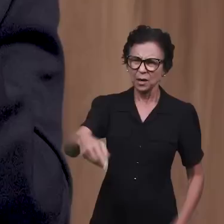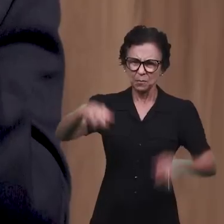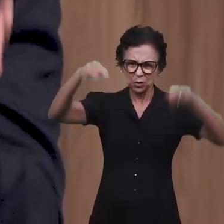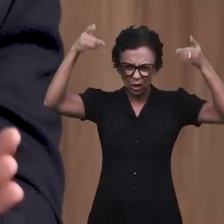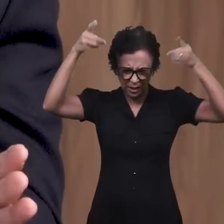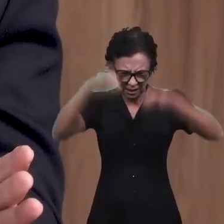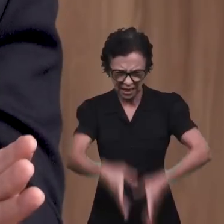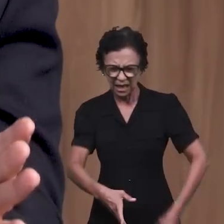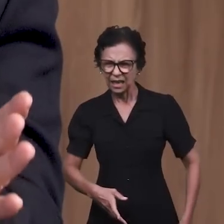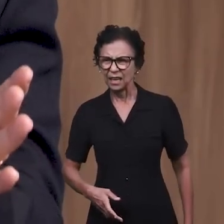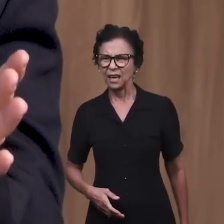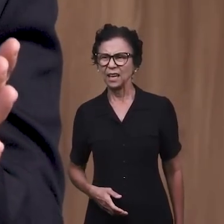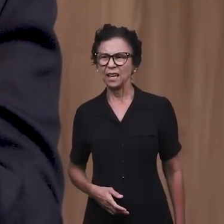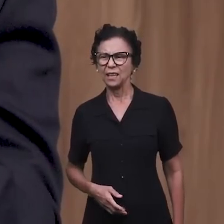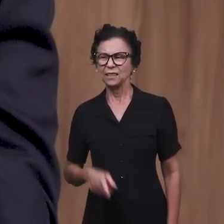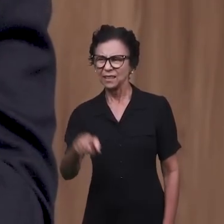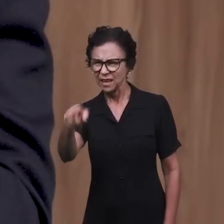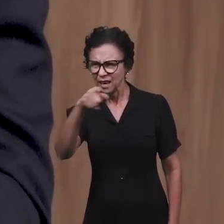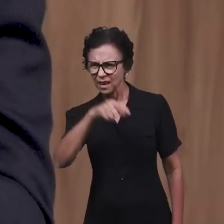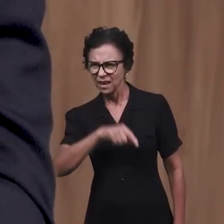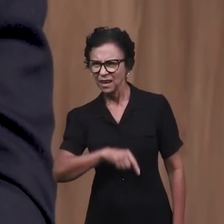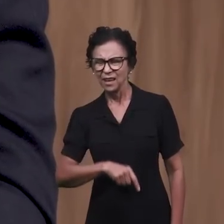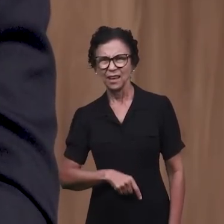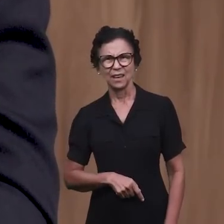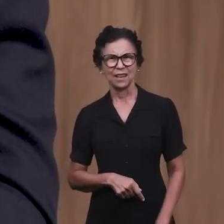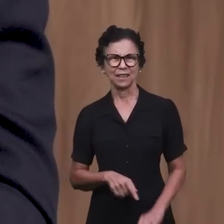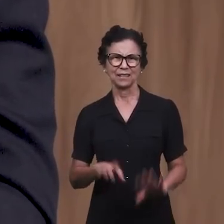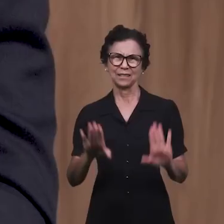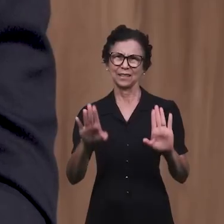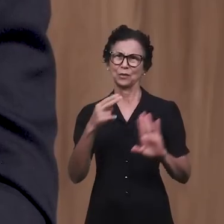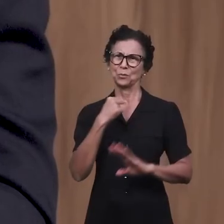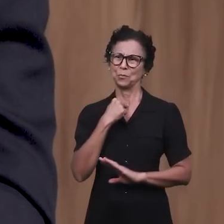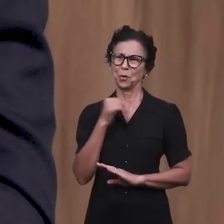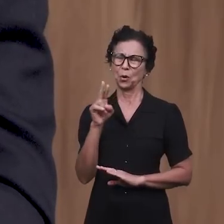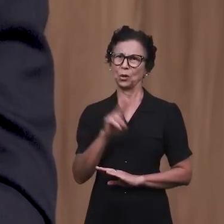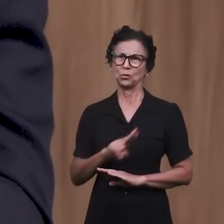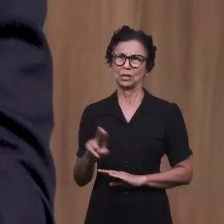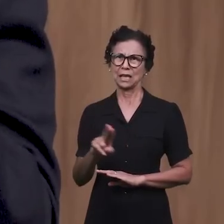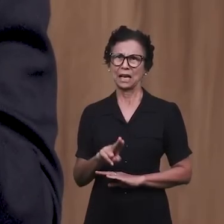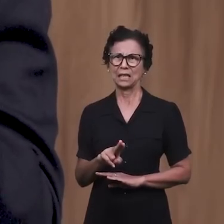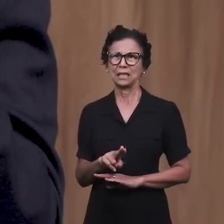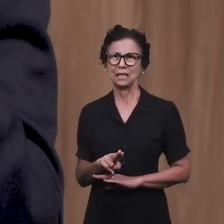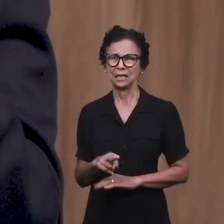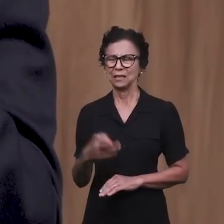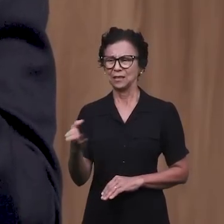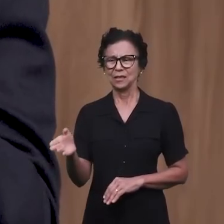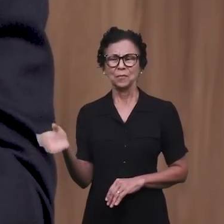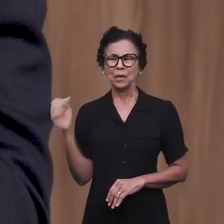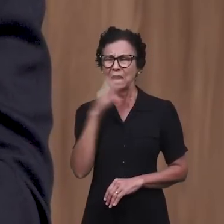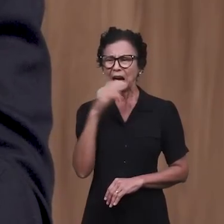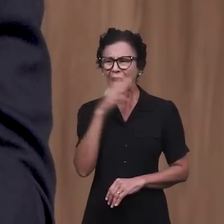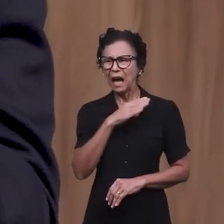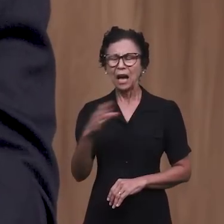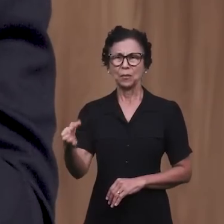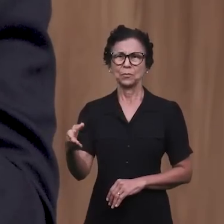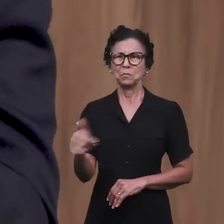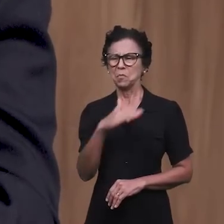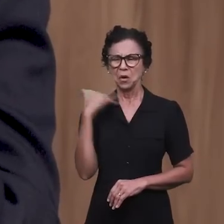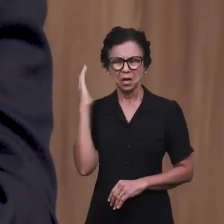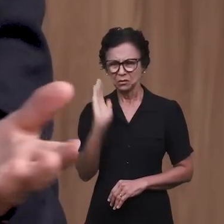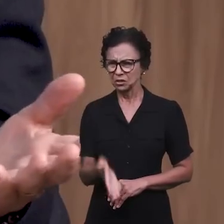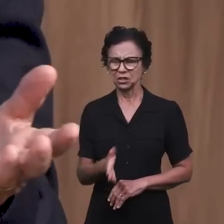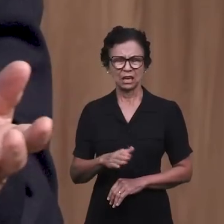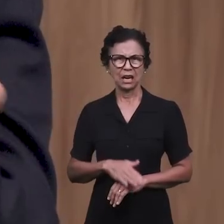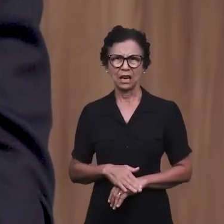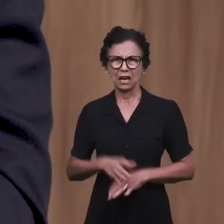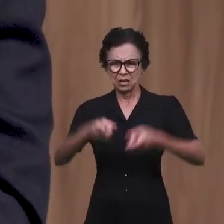ele na catacumba. Imagina esse tipo de palavreado, isso não é ético, isso não soa bem aos ouvidos de quem está ali